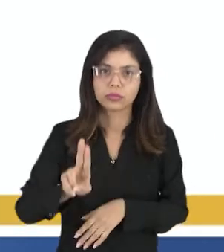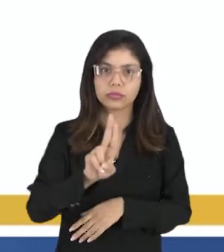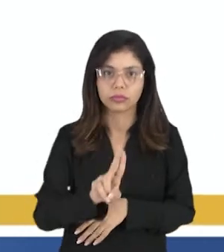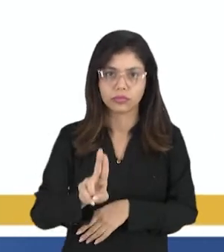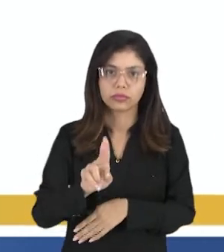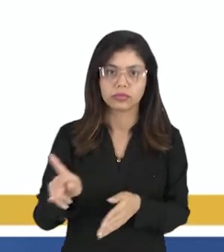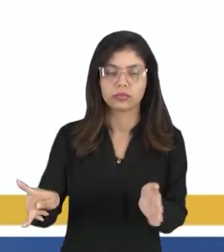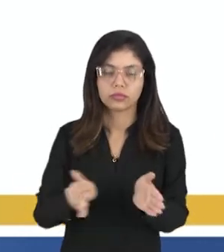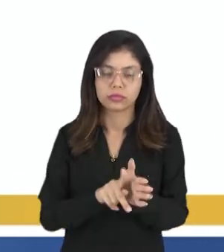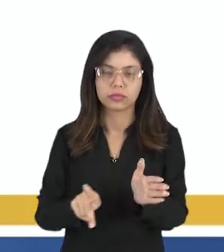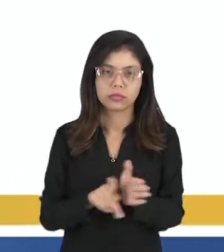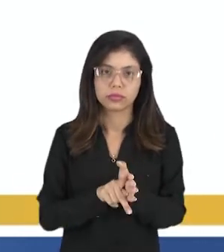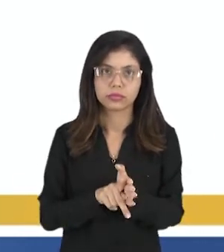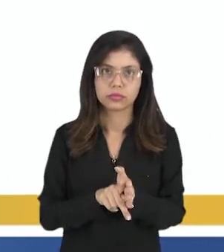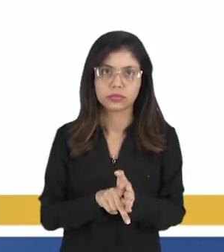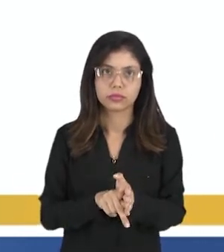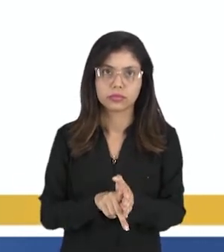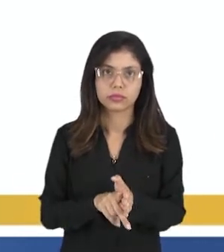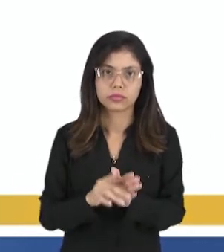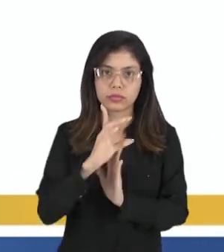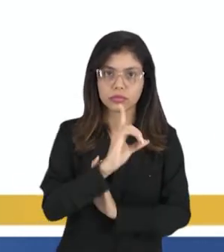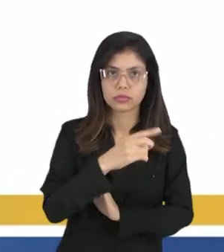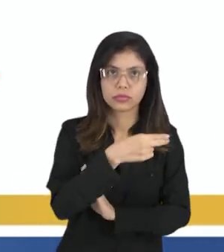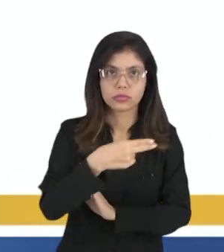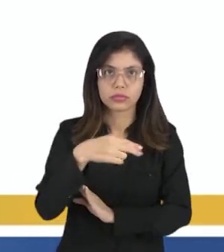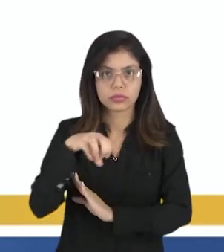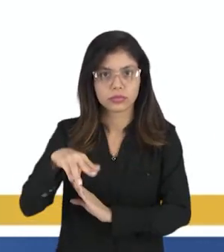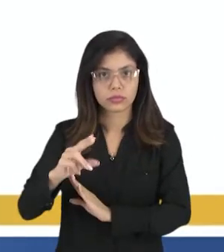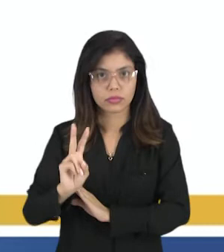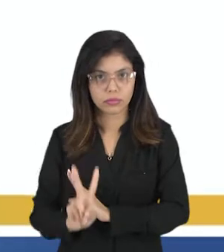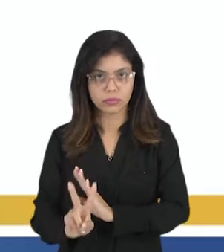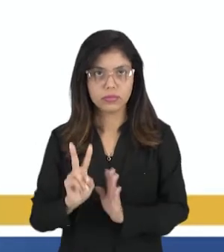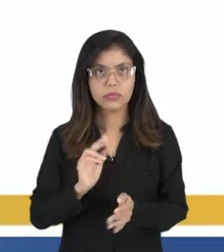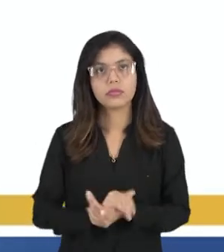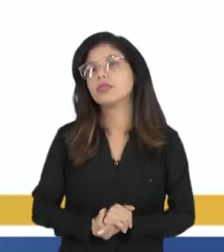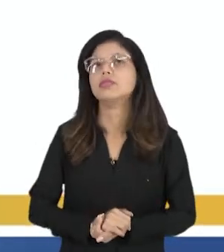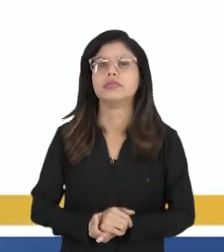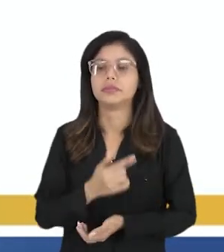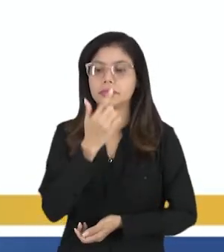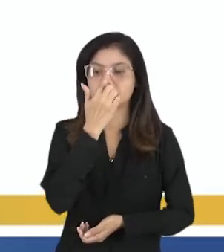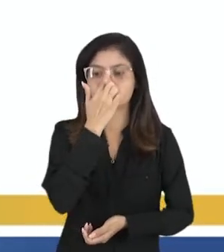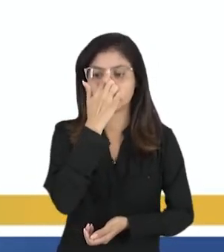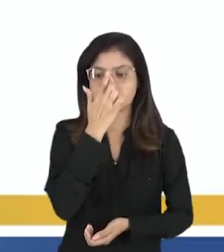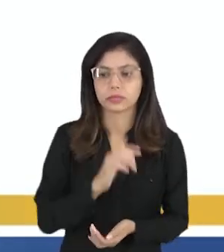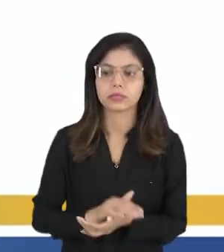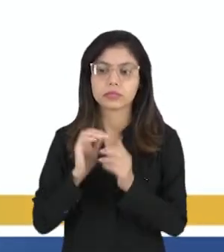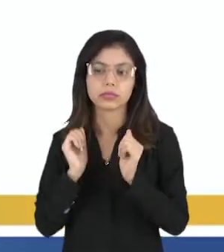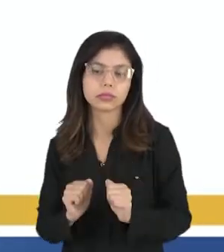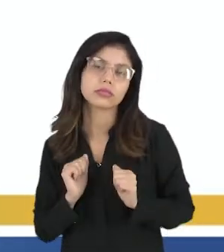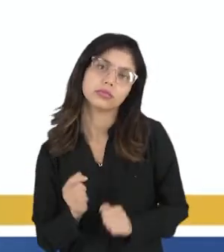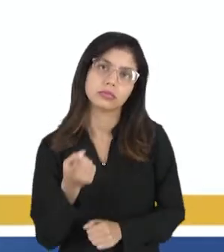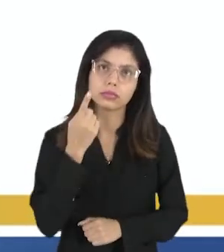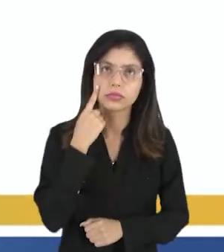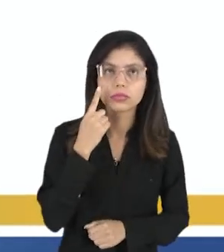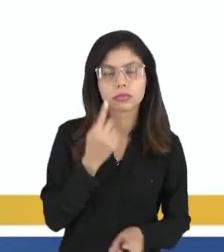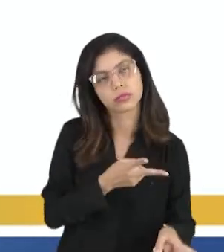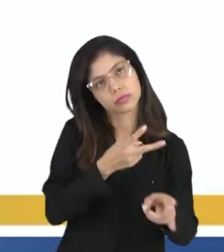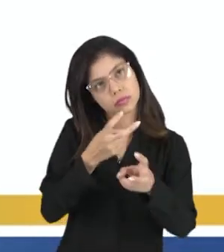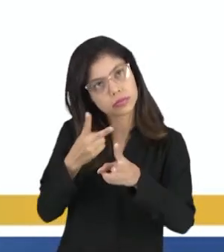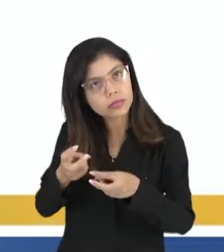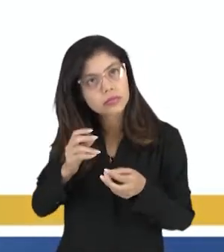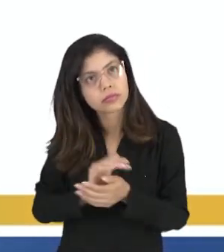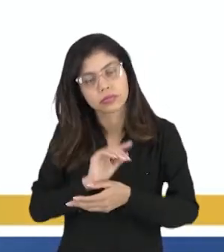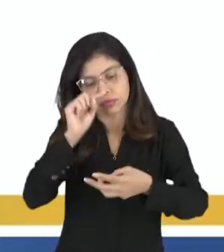para determinar a densidade dos materiais, ok? Bom, e aqui a gente pode observar nesse gráfico